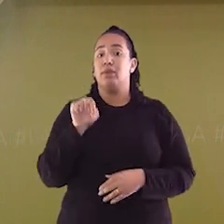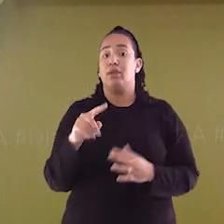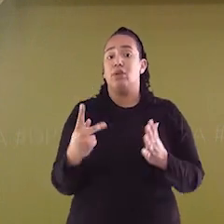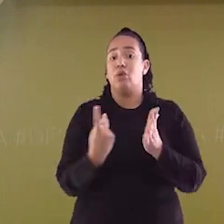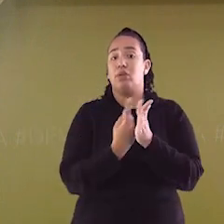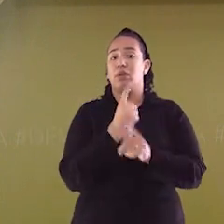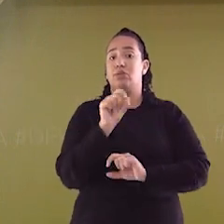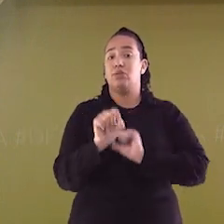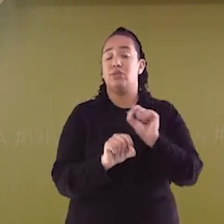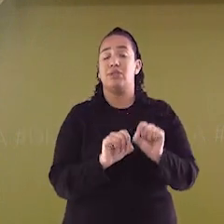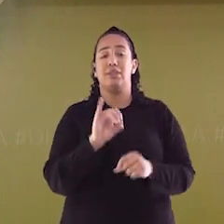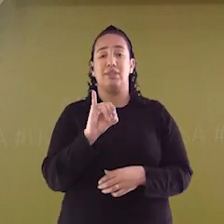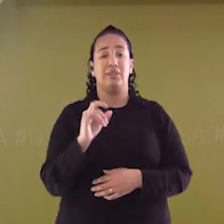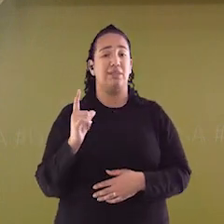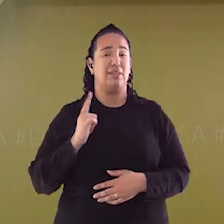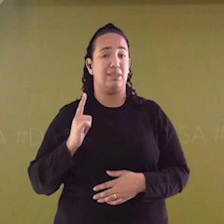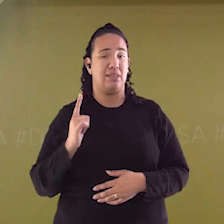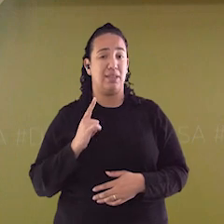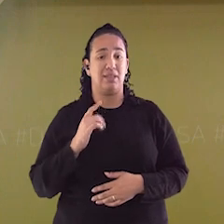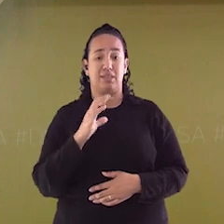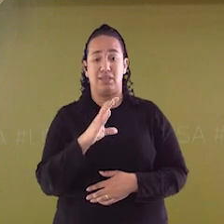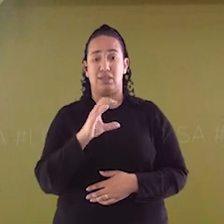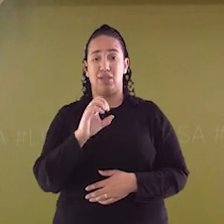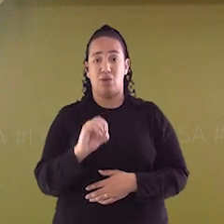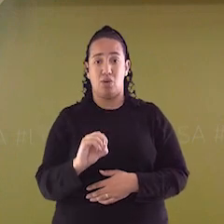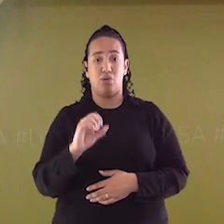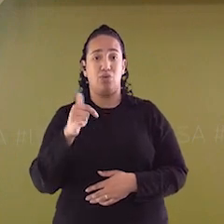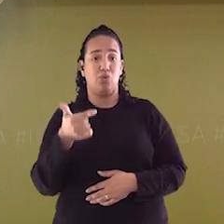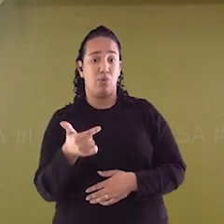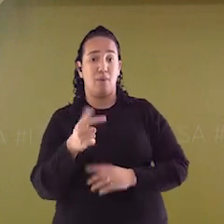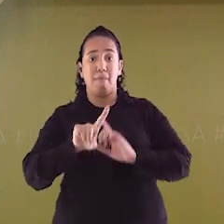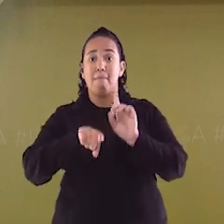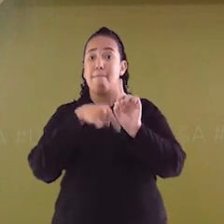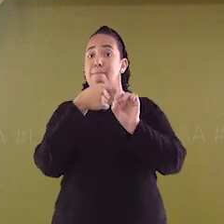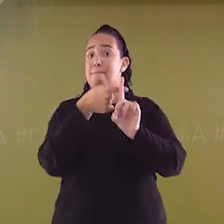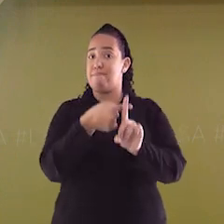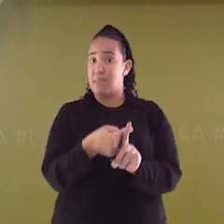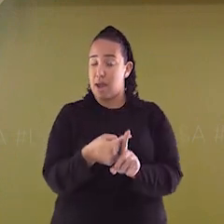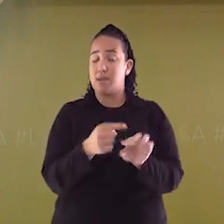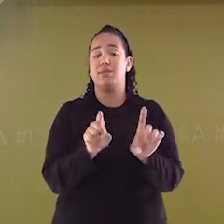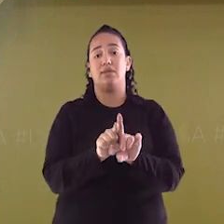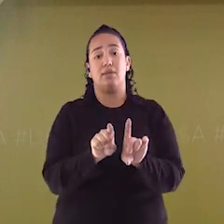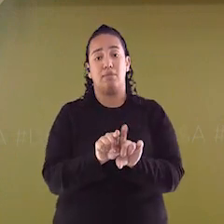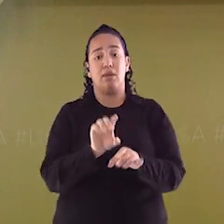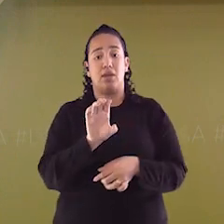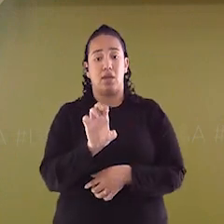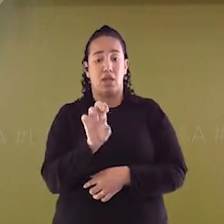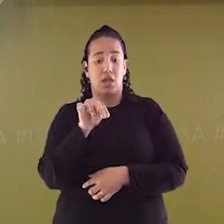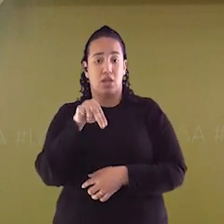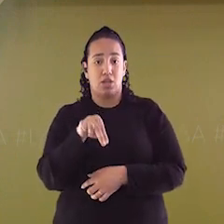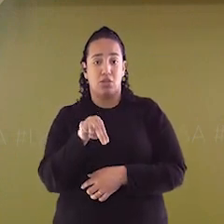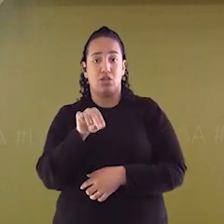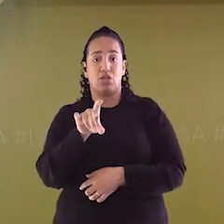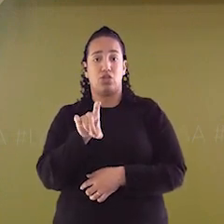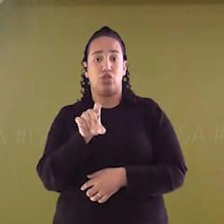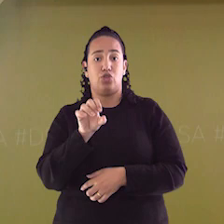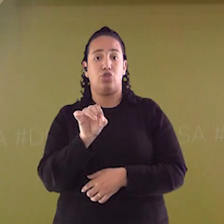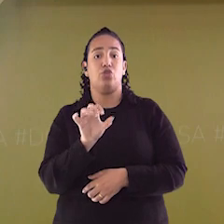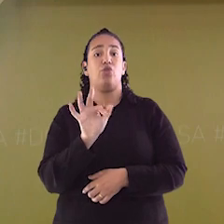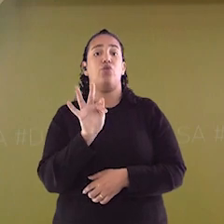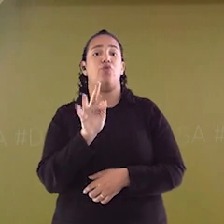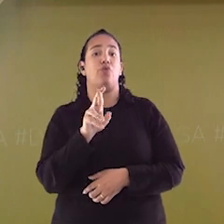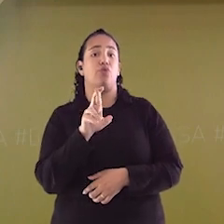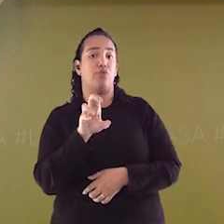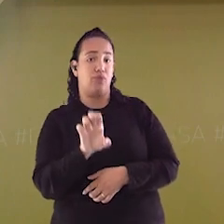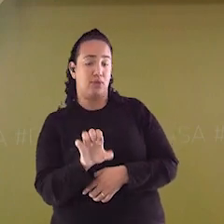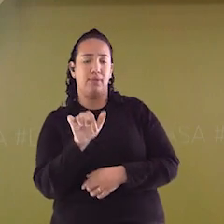quando temos muito gás carbônico e outros gases poluentes como o dióxido de enxofre. E esses